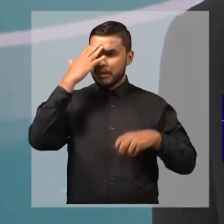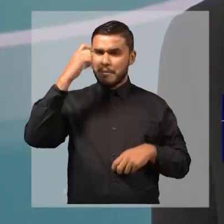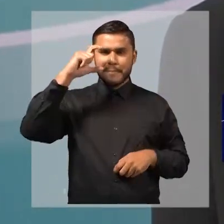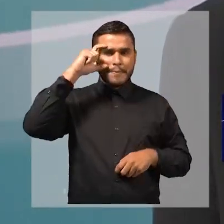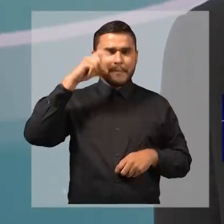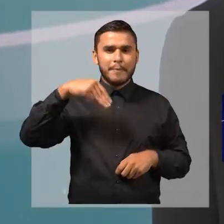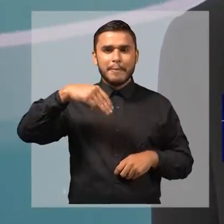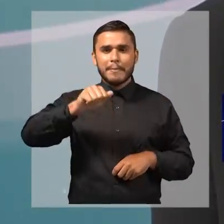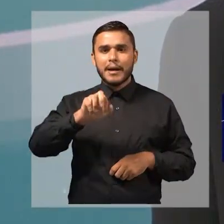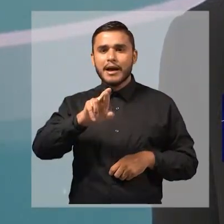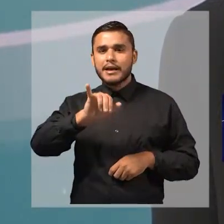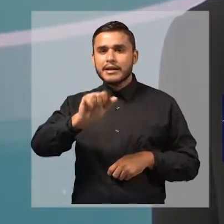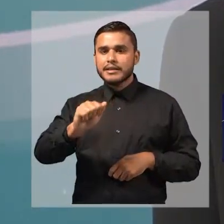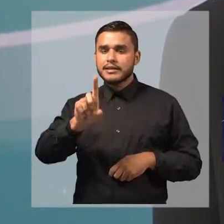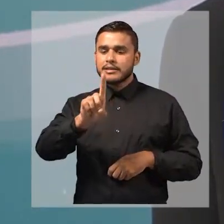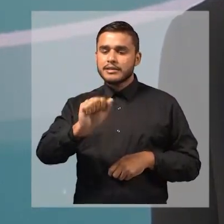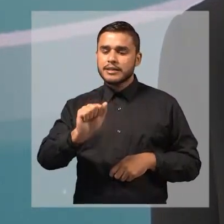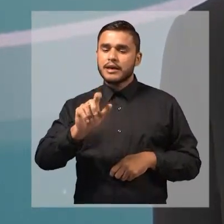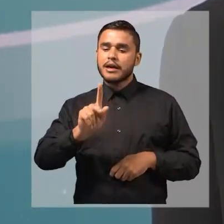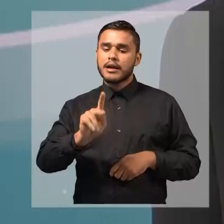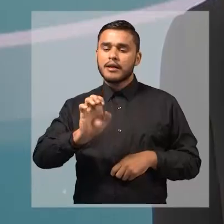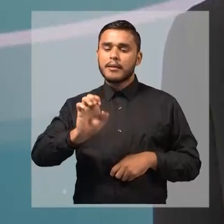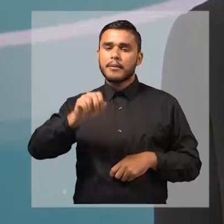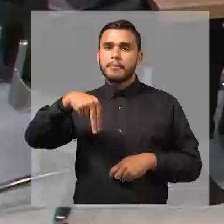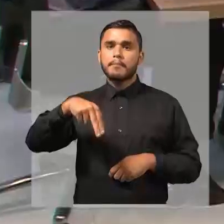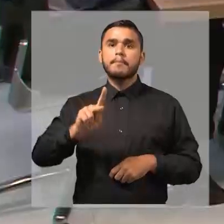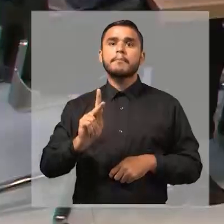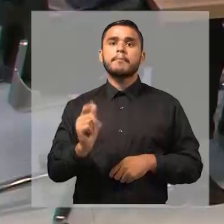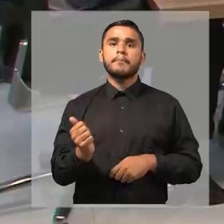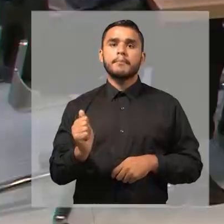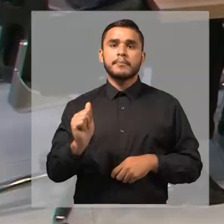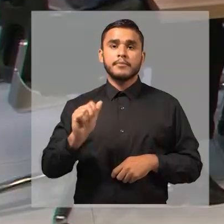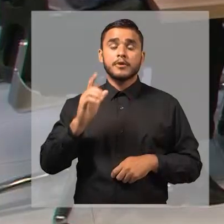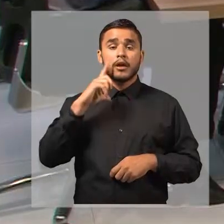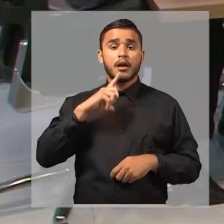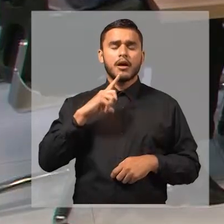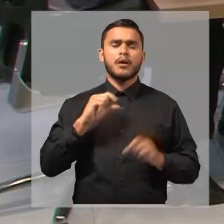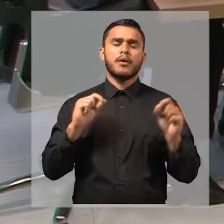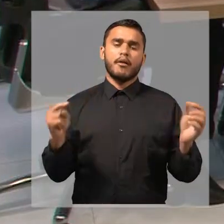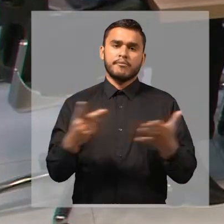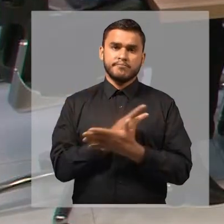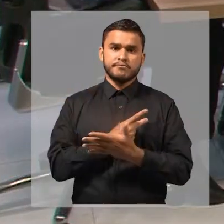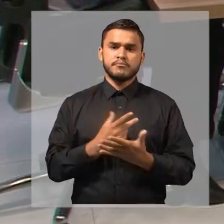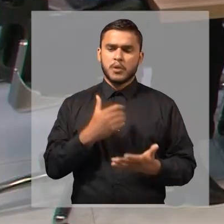Arnaldo, a gente precisa estudar isso, porque tem um efeito reverso. É a quantidade